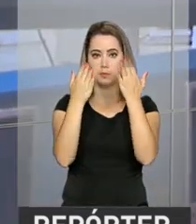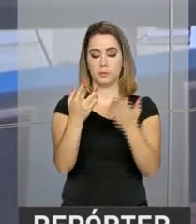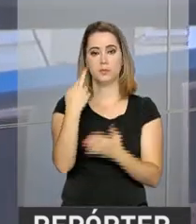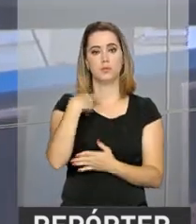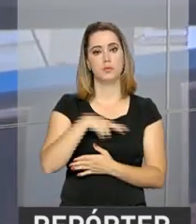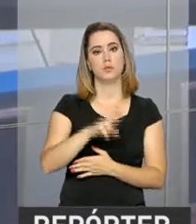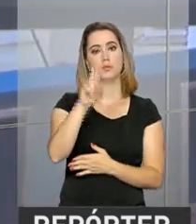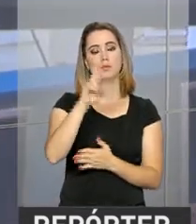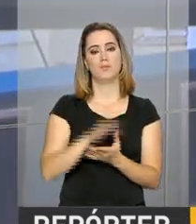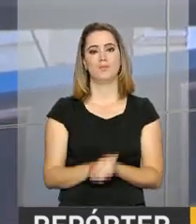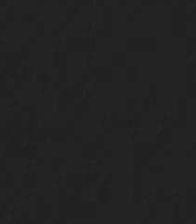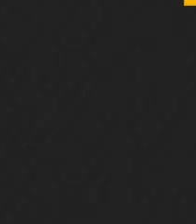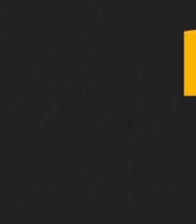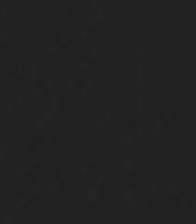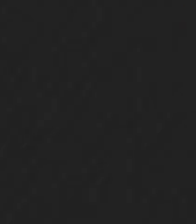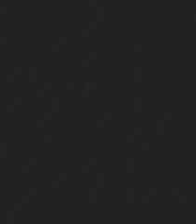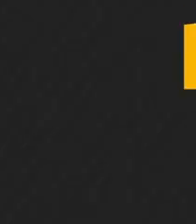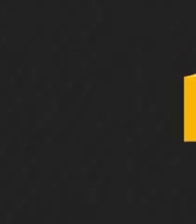edição do repórter